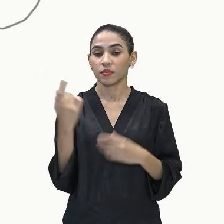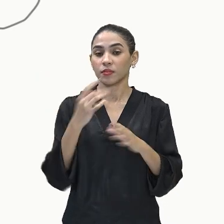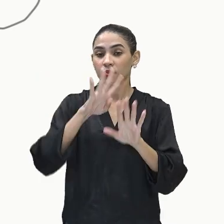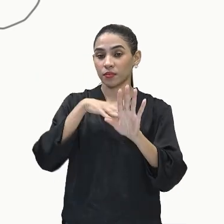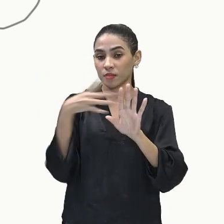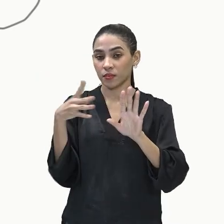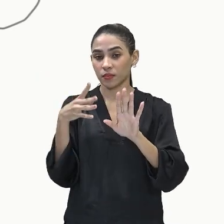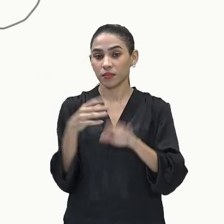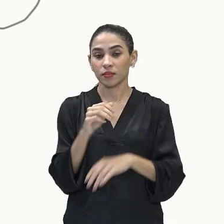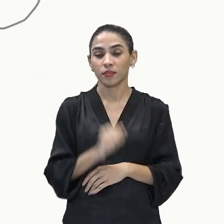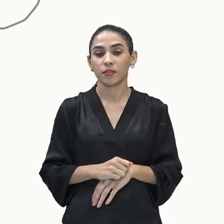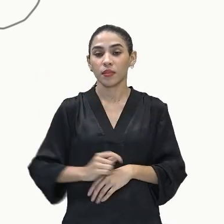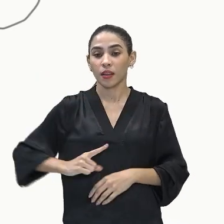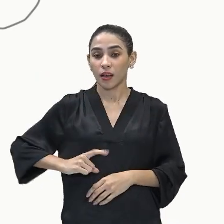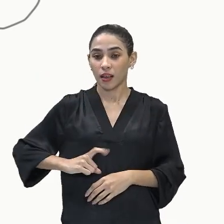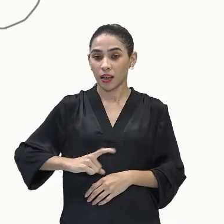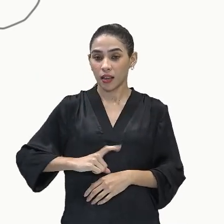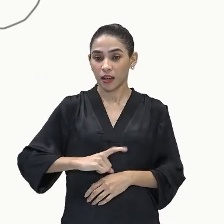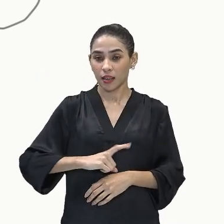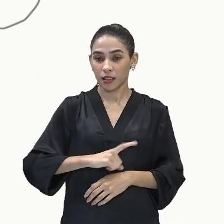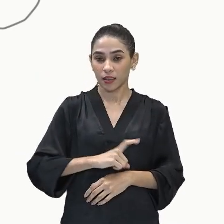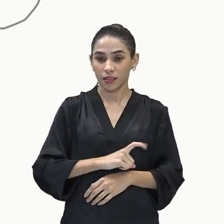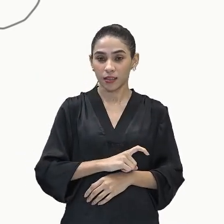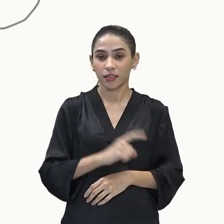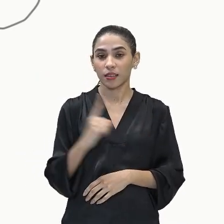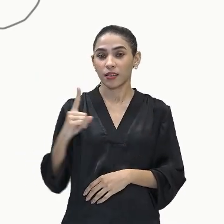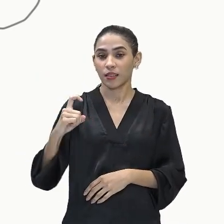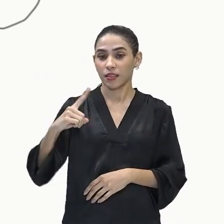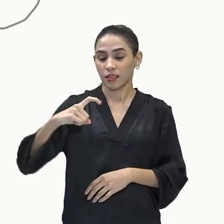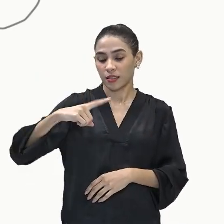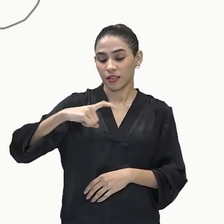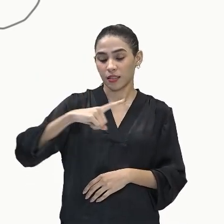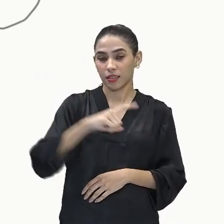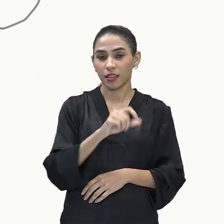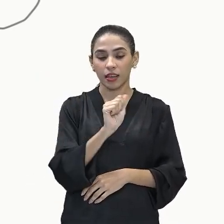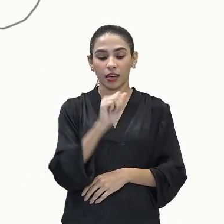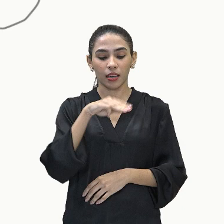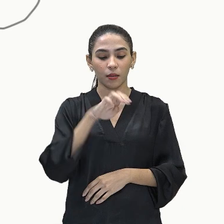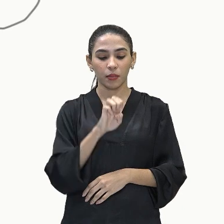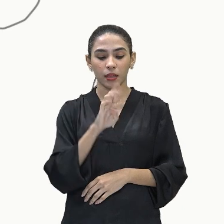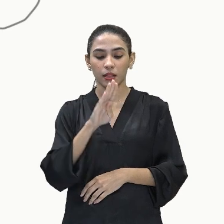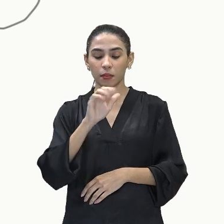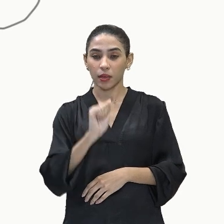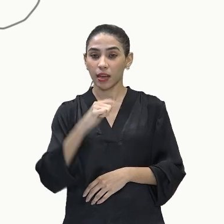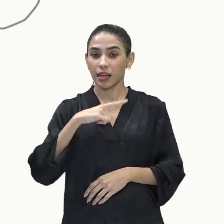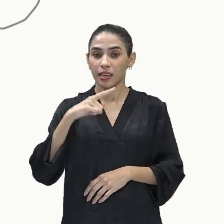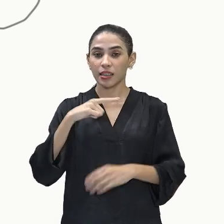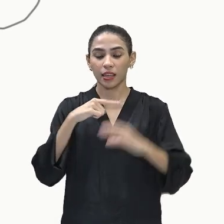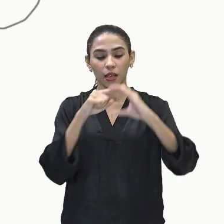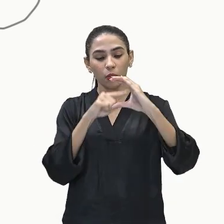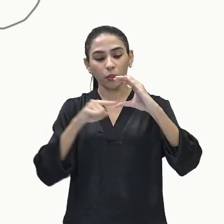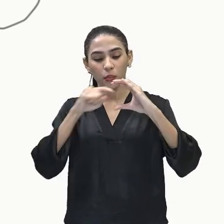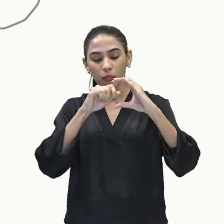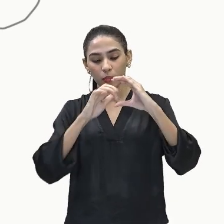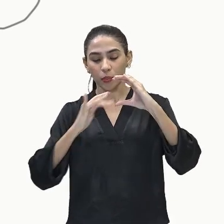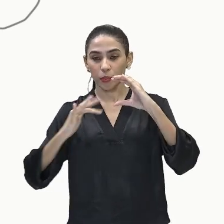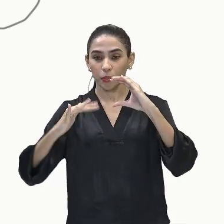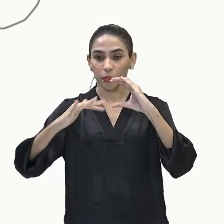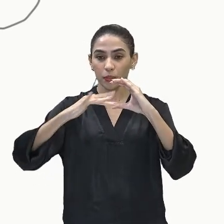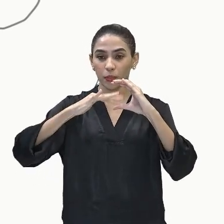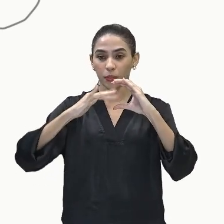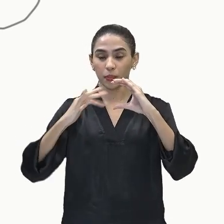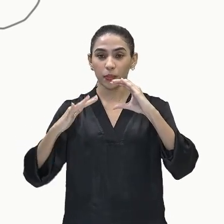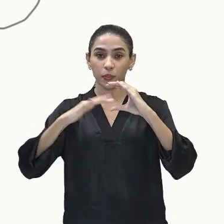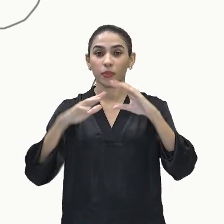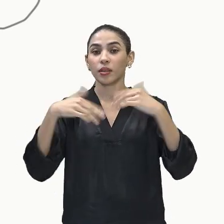é uma ameba. E se você observar, a gente tem aí expansões do citoplasma dessa ameba. E é